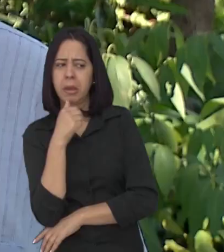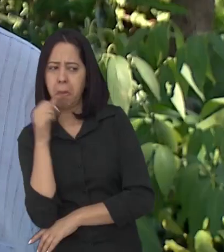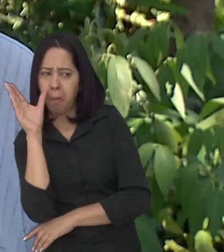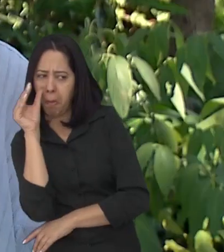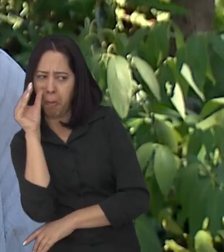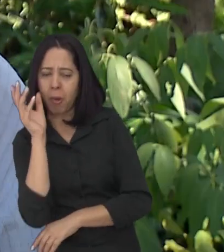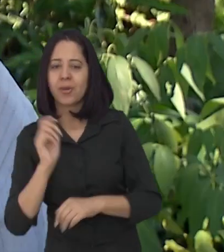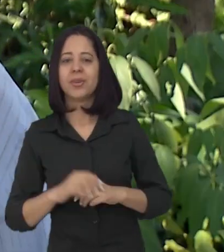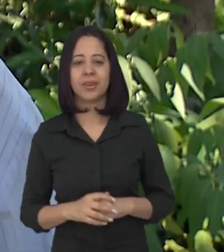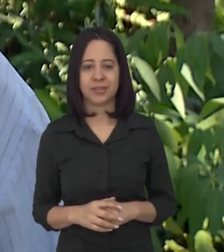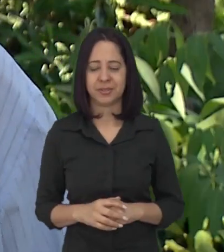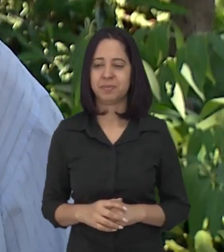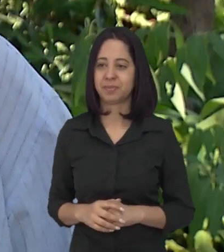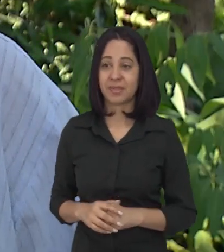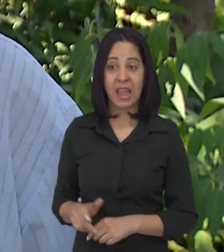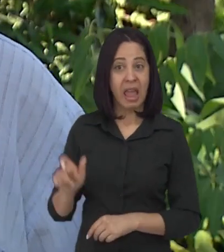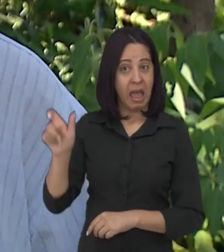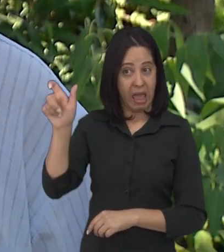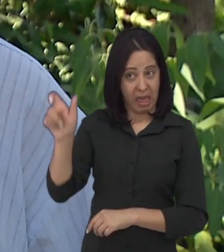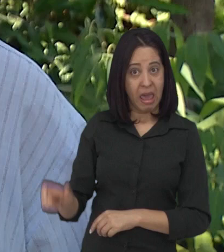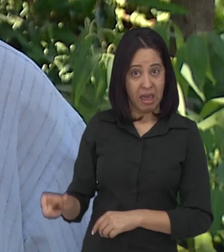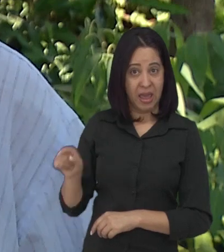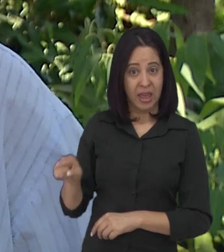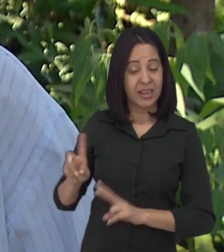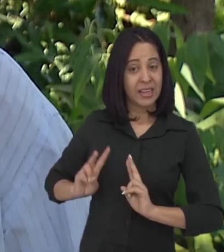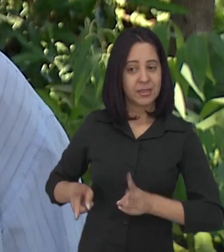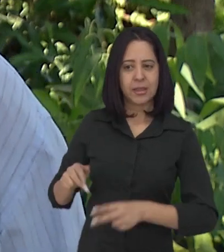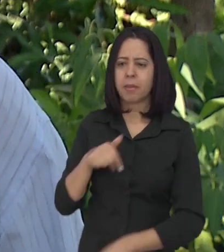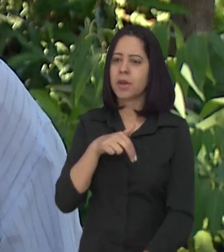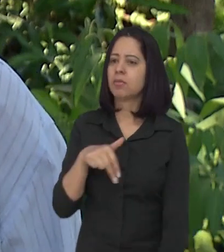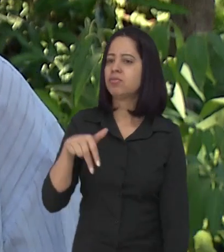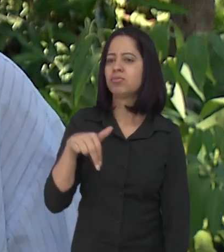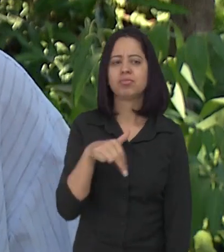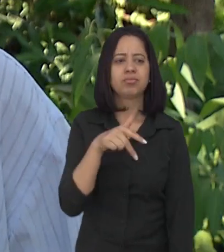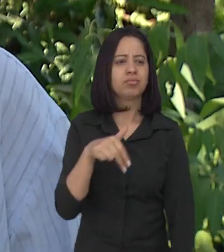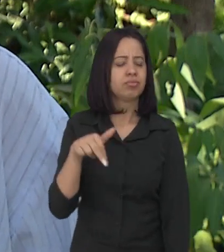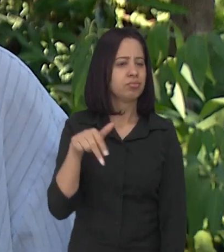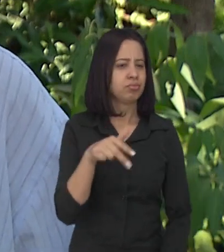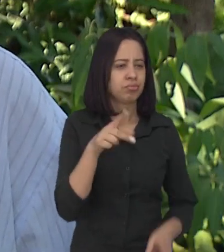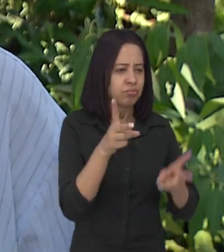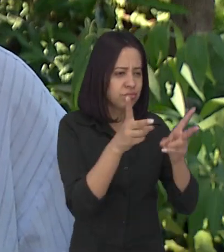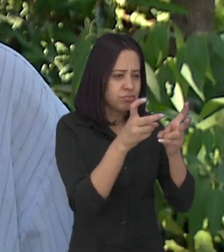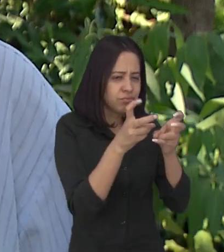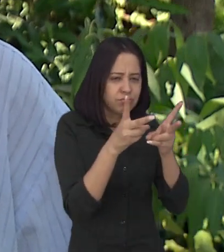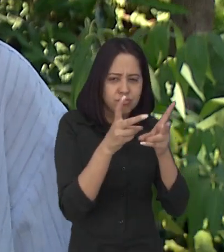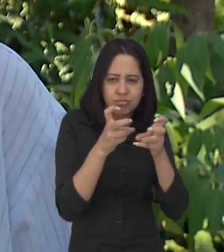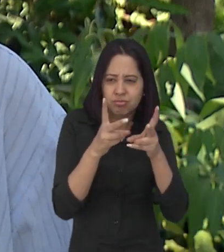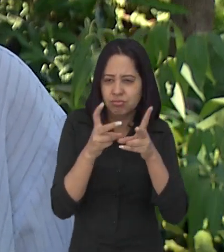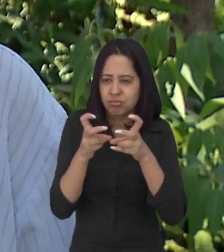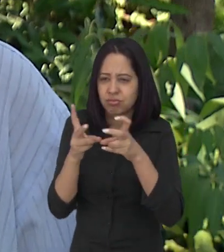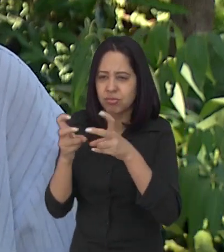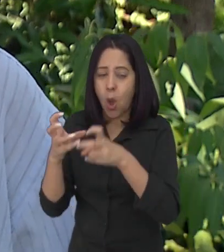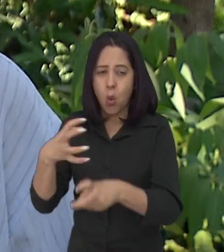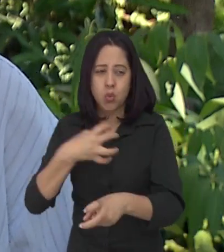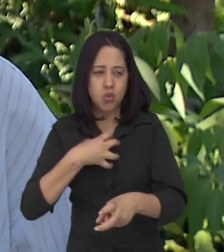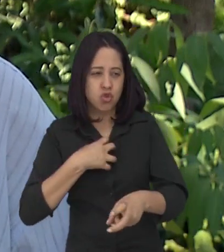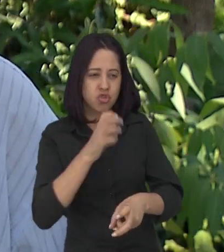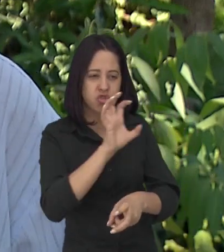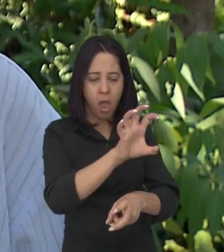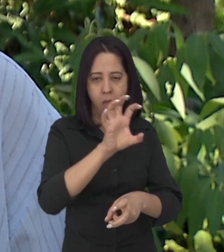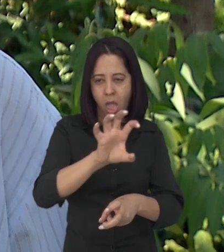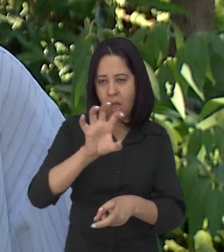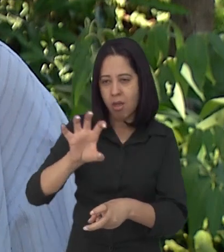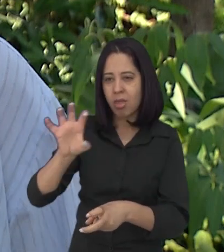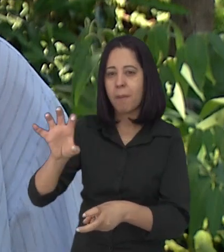curiosos. Há relatos dele ser essa pessoa que circulava pela cidade, observando os gestos e os hábitos